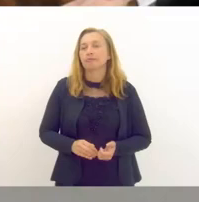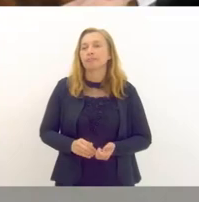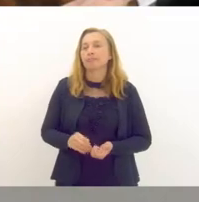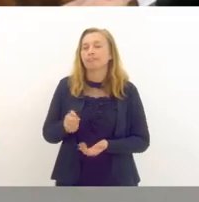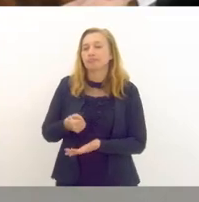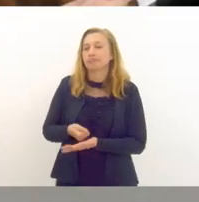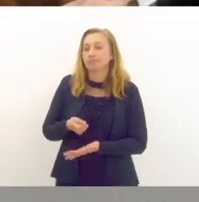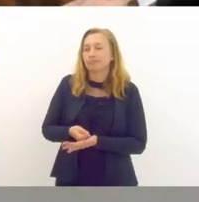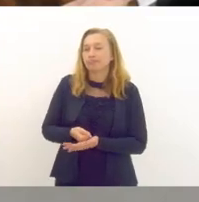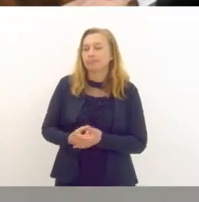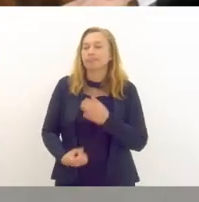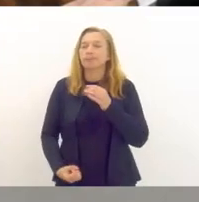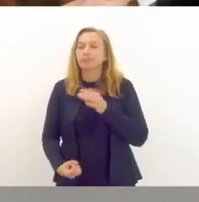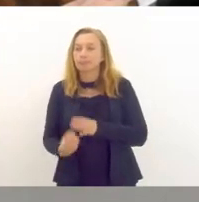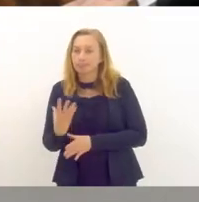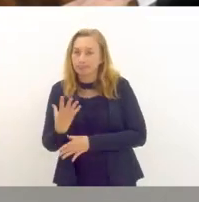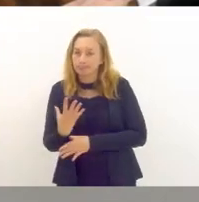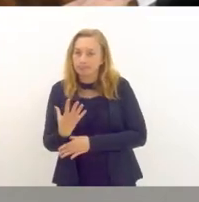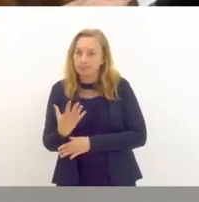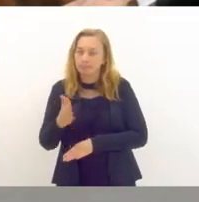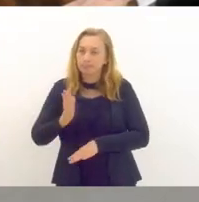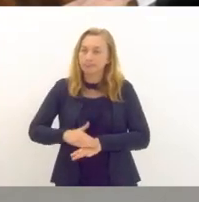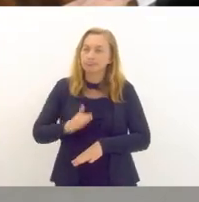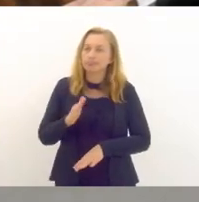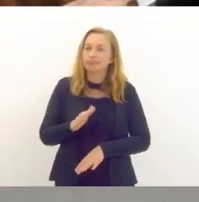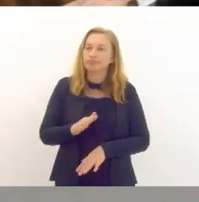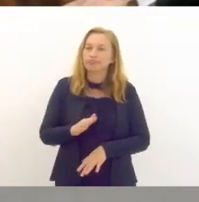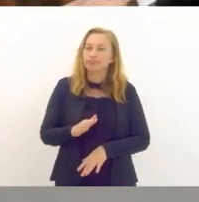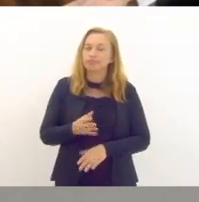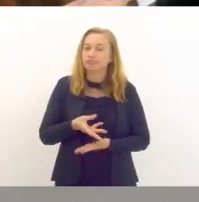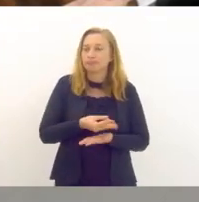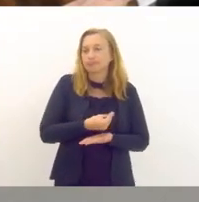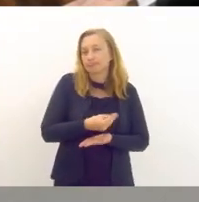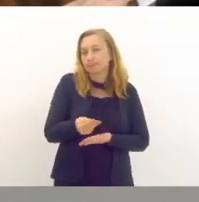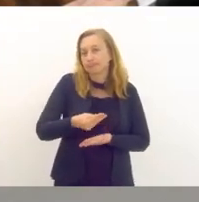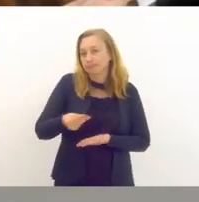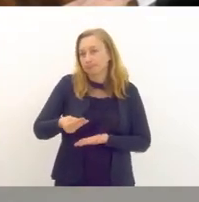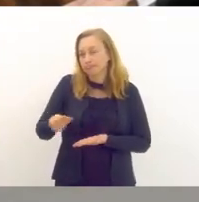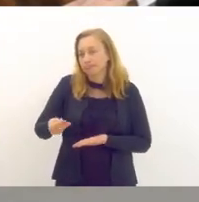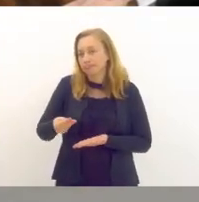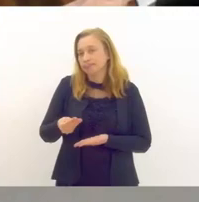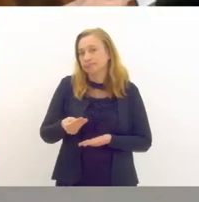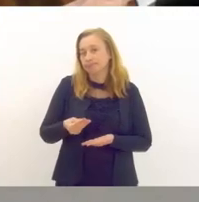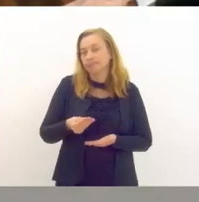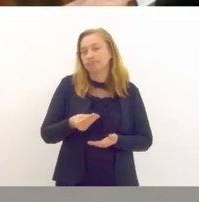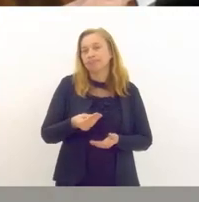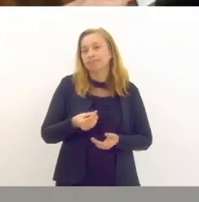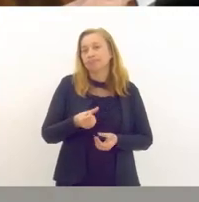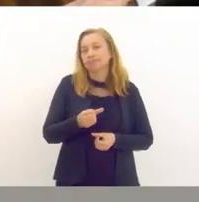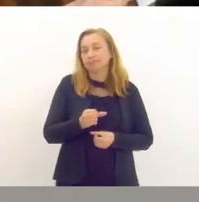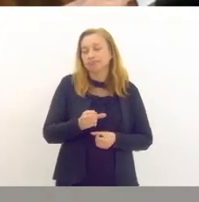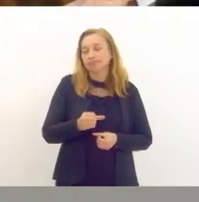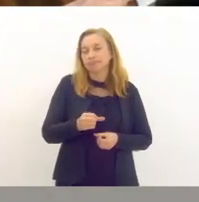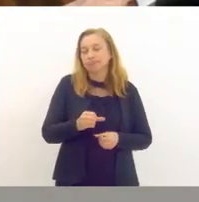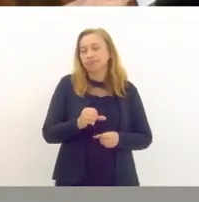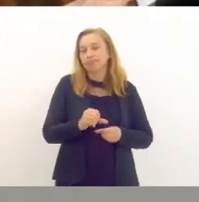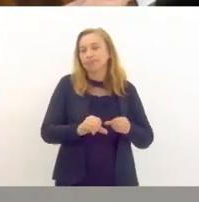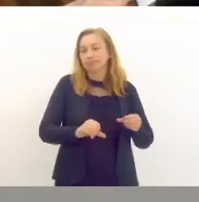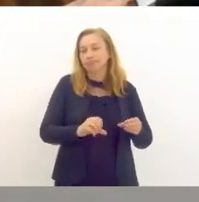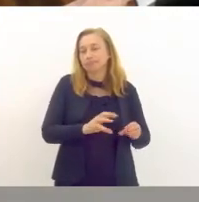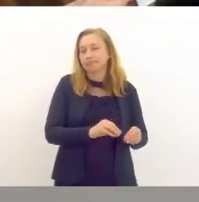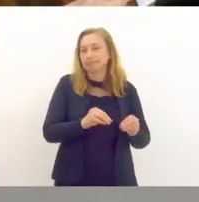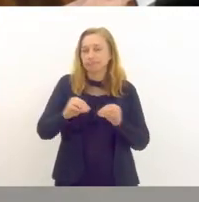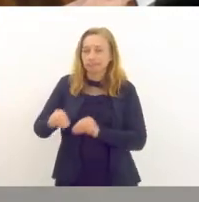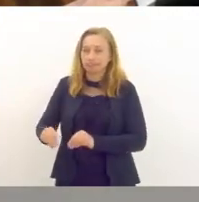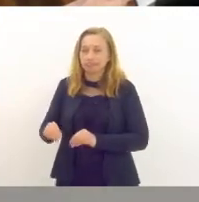em cima da produção mas a mais a transmissão e mais a distribuição que